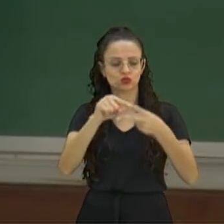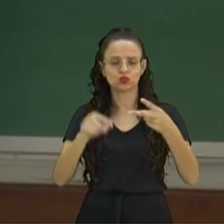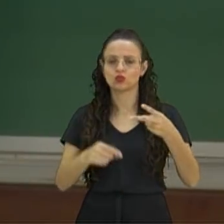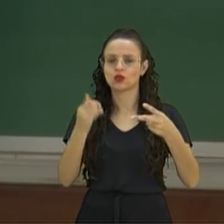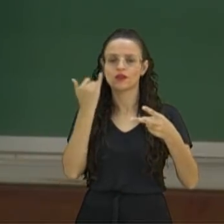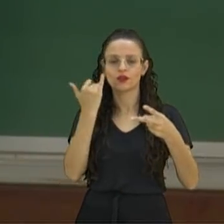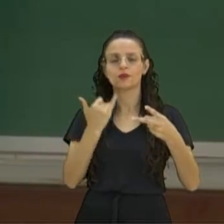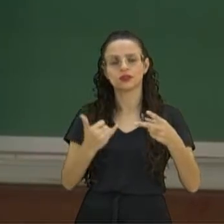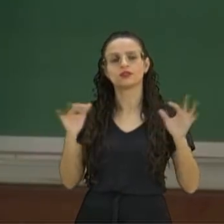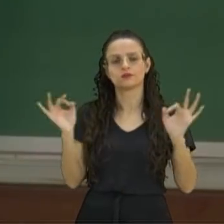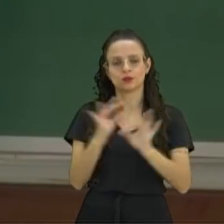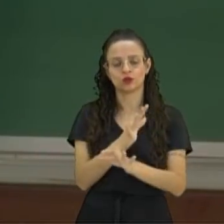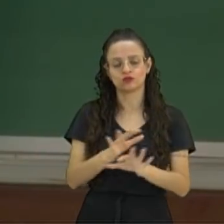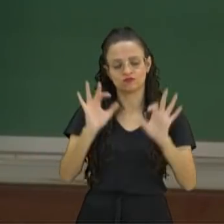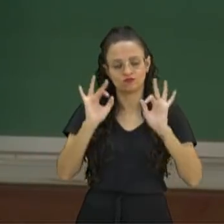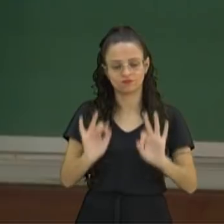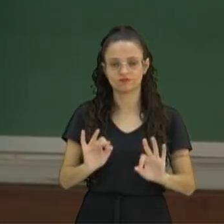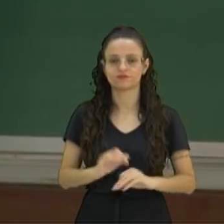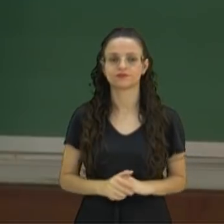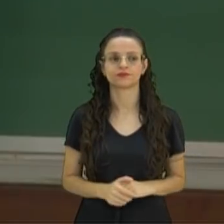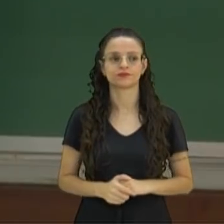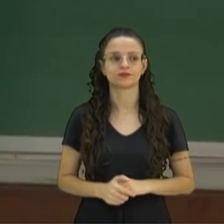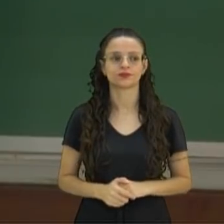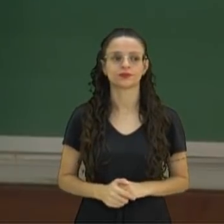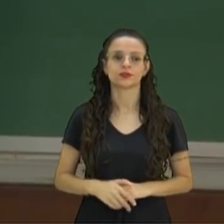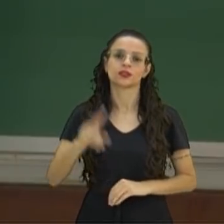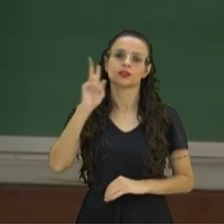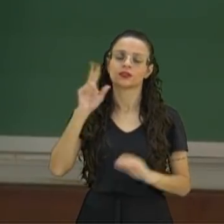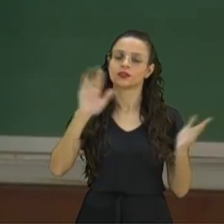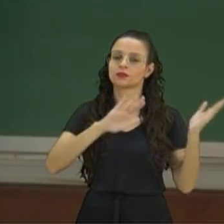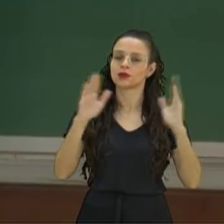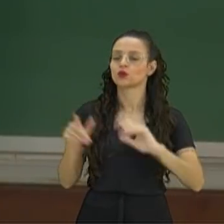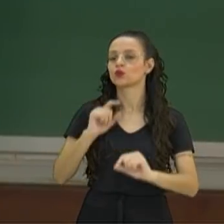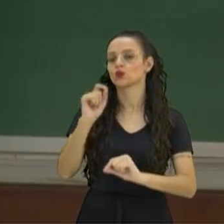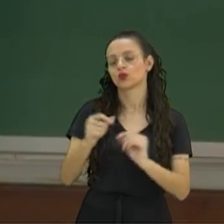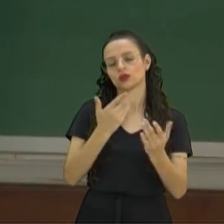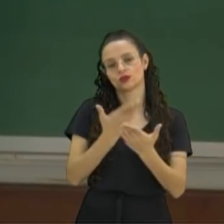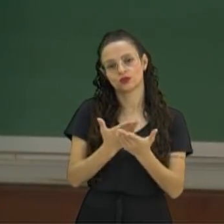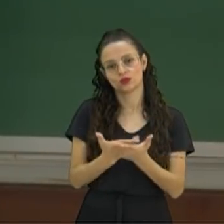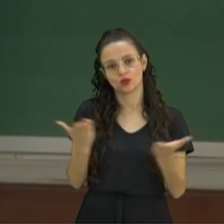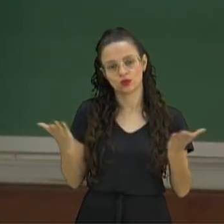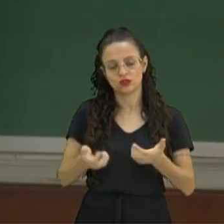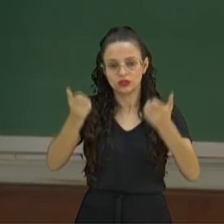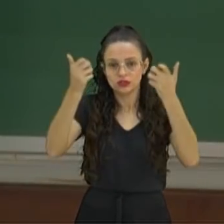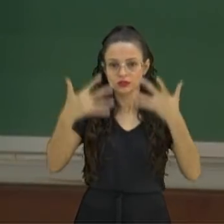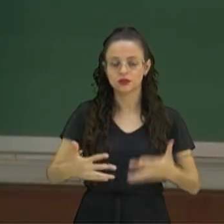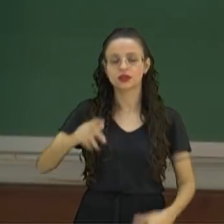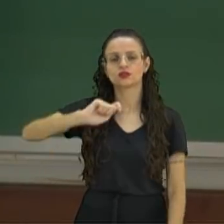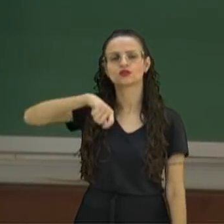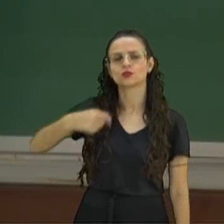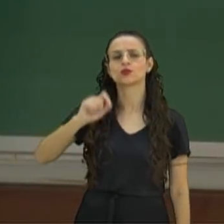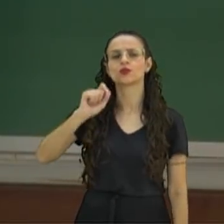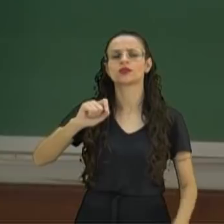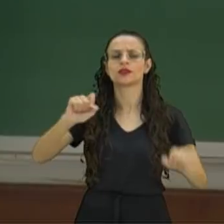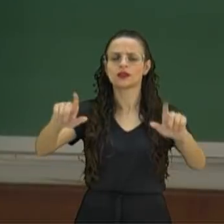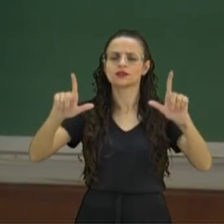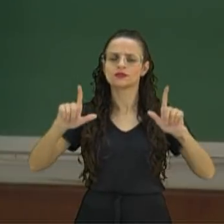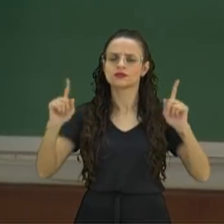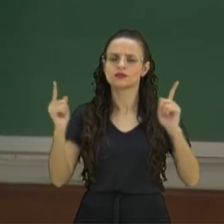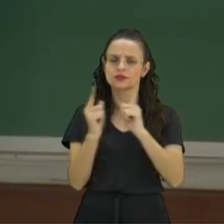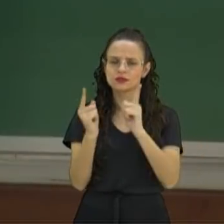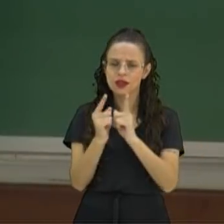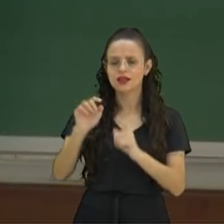eu tenho uma coordenada geográfica, certo? Então, relembrando ali o que a gente viu hoje, a definição de escala, tipos de